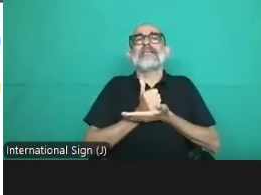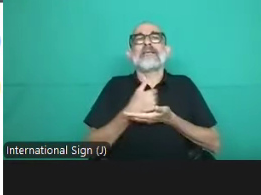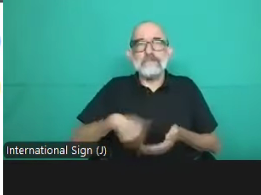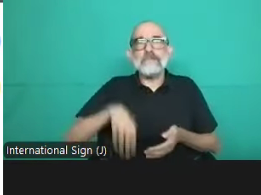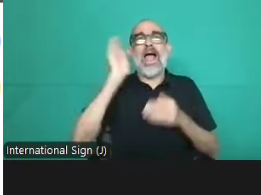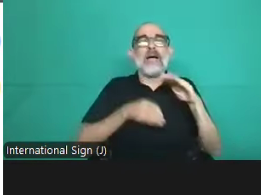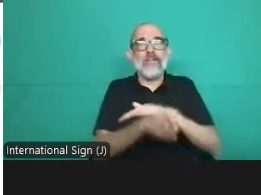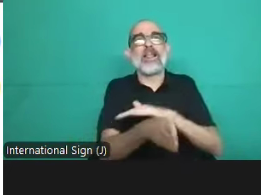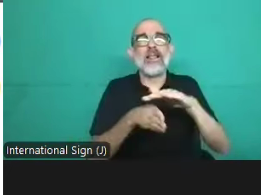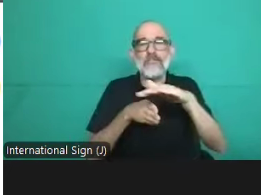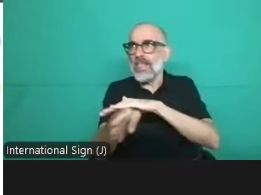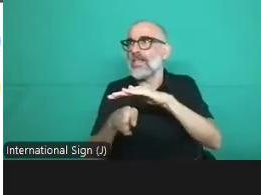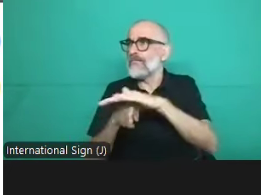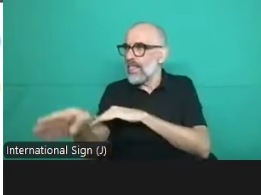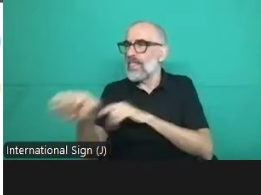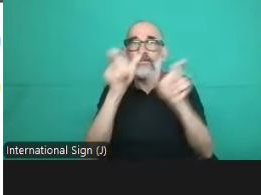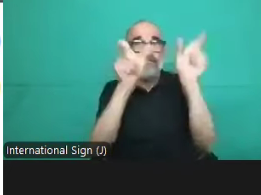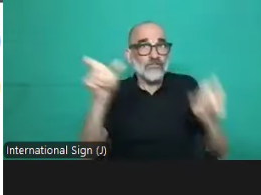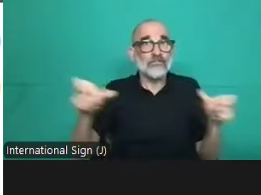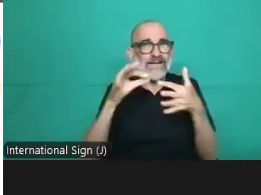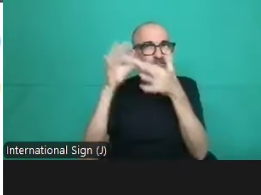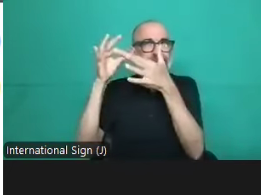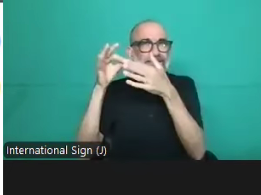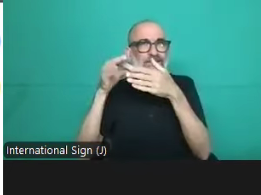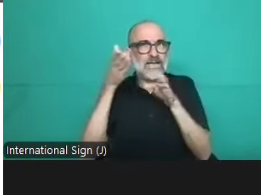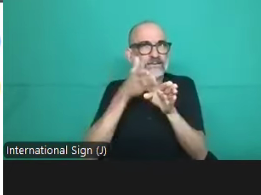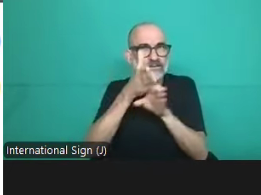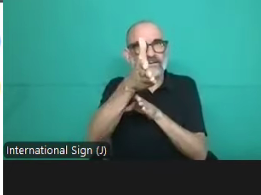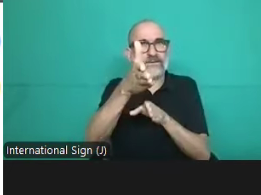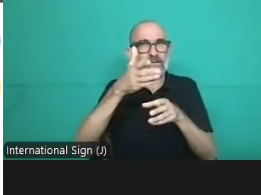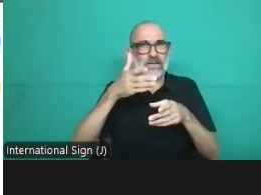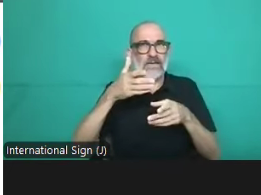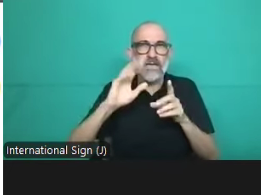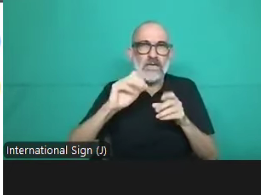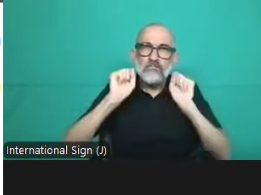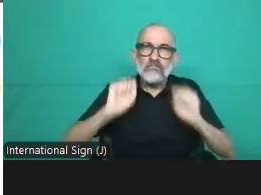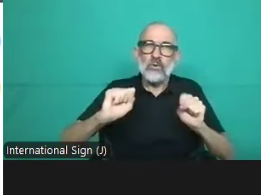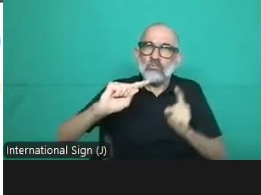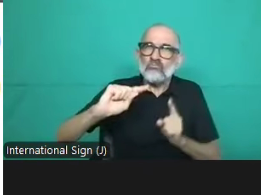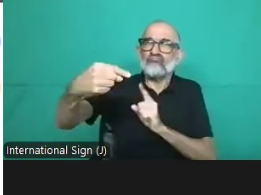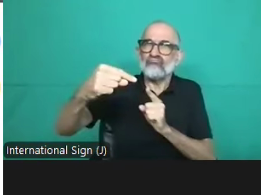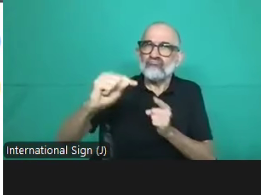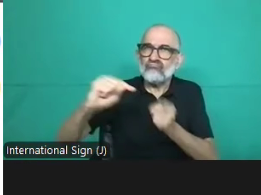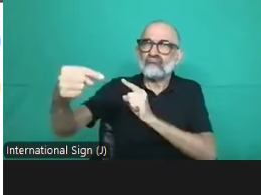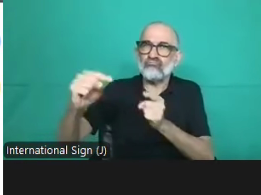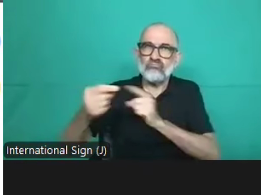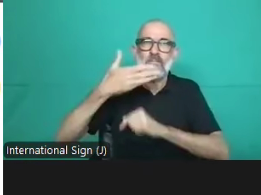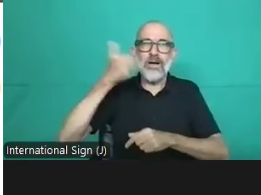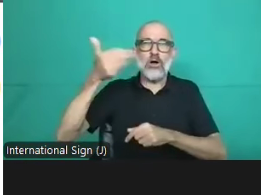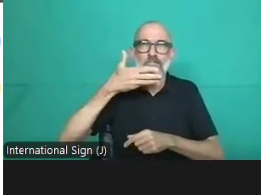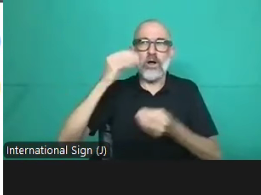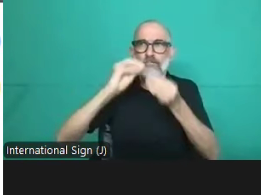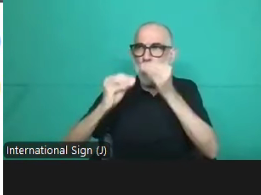é o acesso à atenção especializada na parte ambulatorial, né, que é a parte do diagnóstico, avaliação